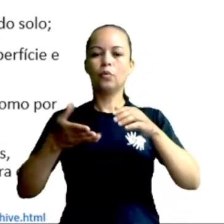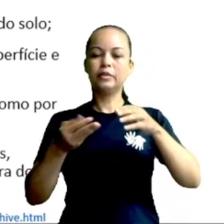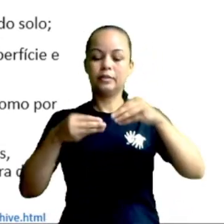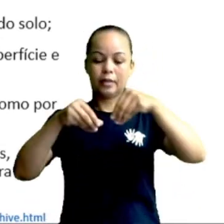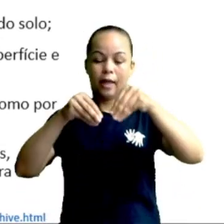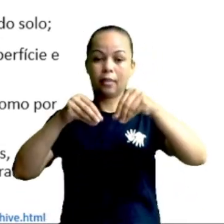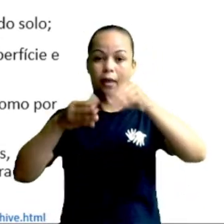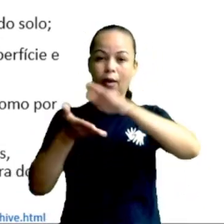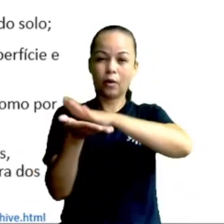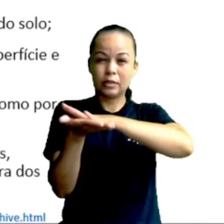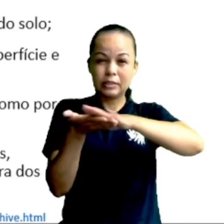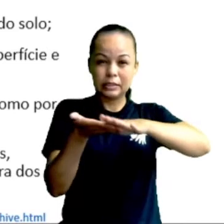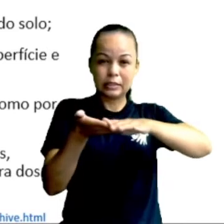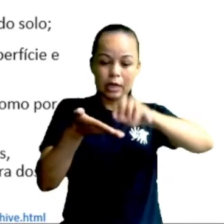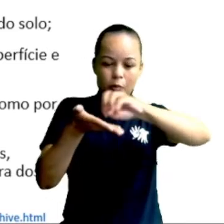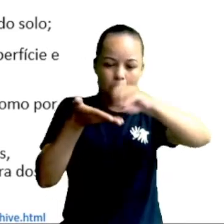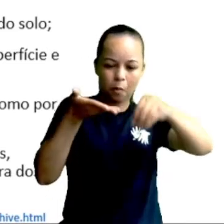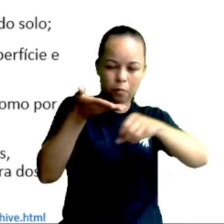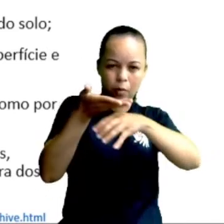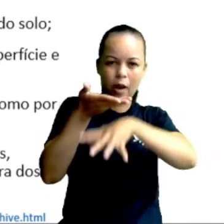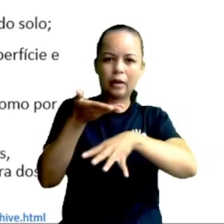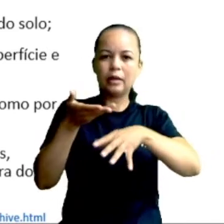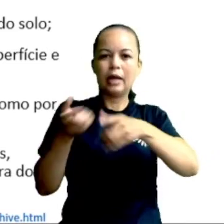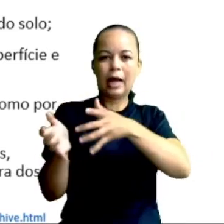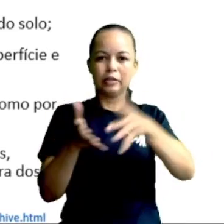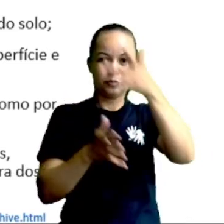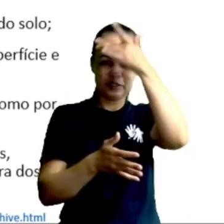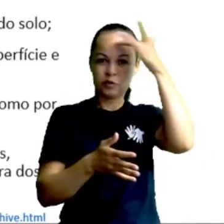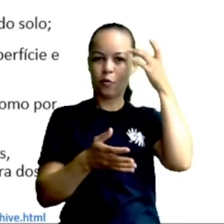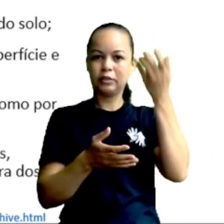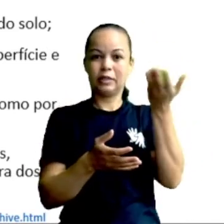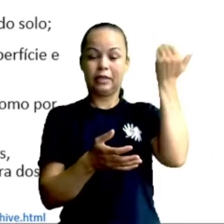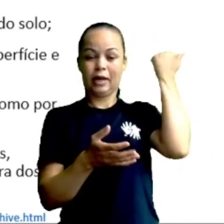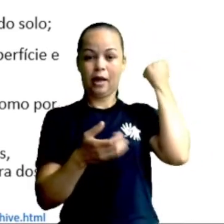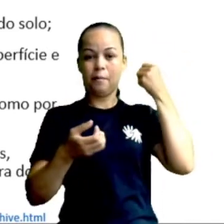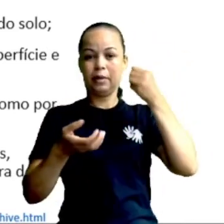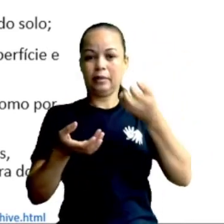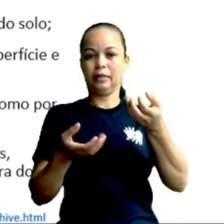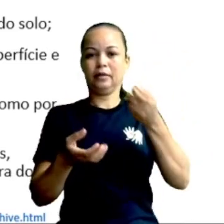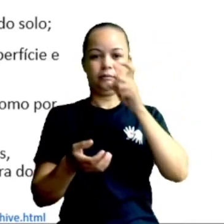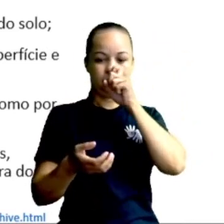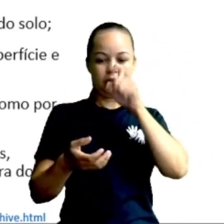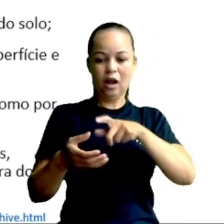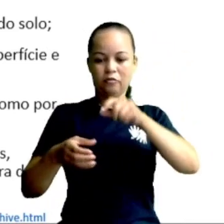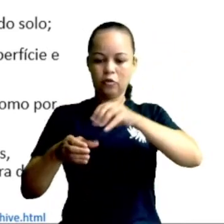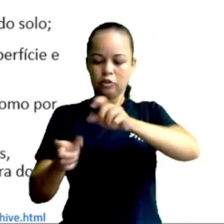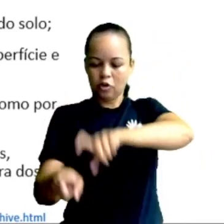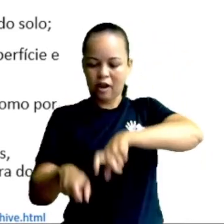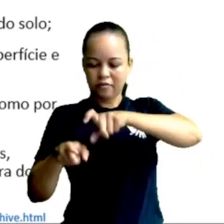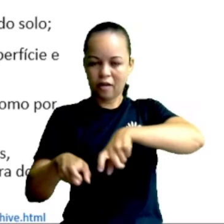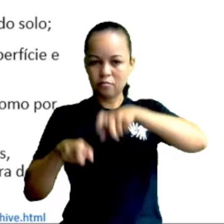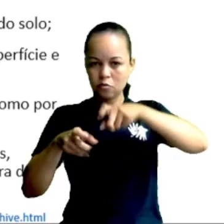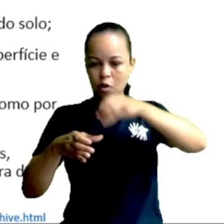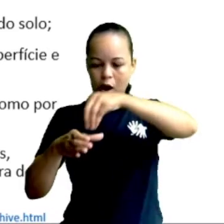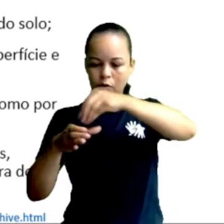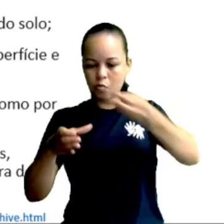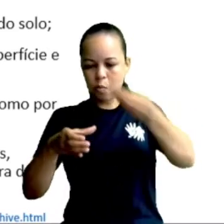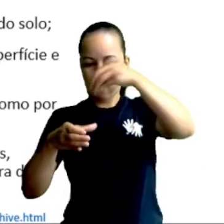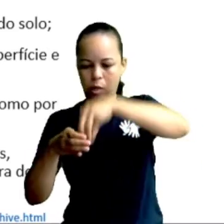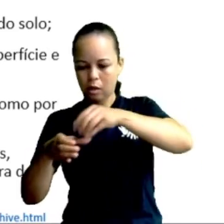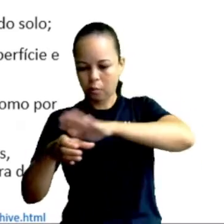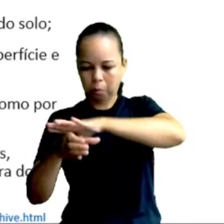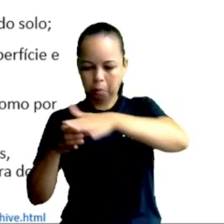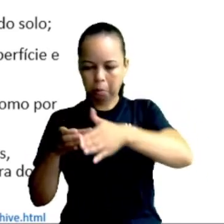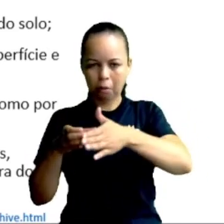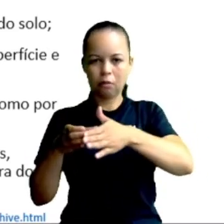pessoas afundavam o lixo, né, na verdade. A incineração de resíduos, né? E aí a gente vai ter a